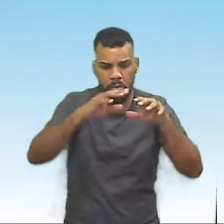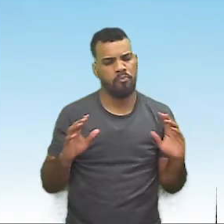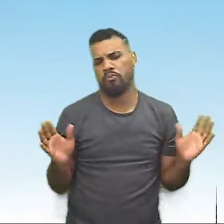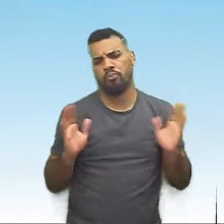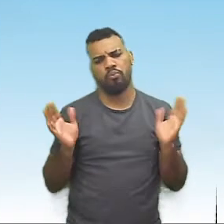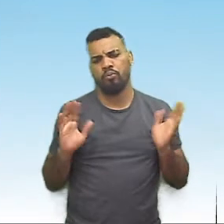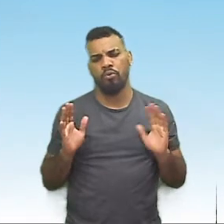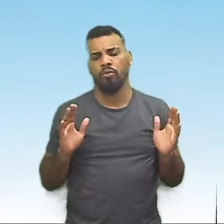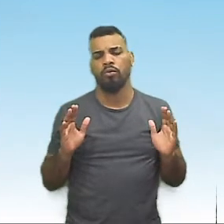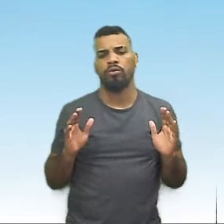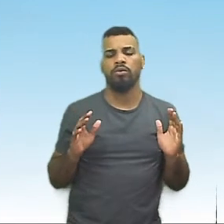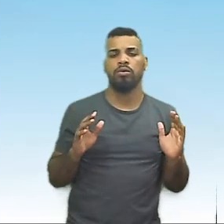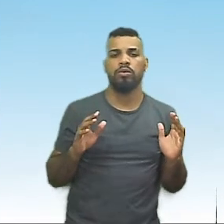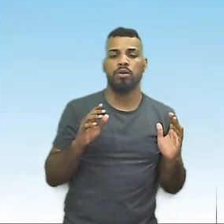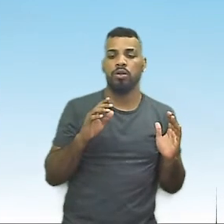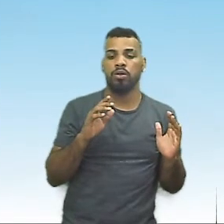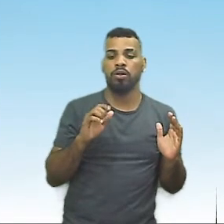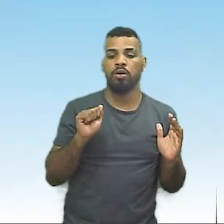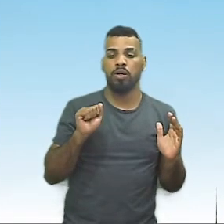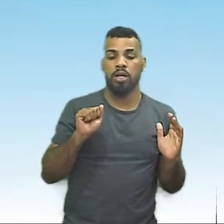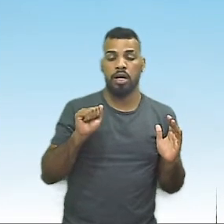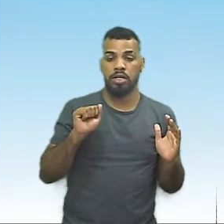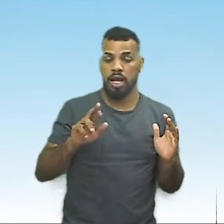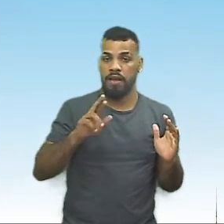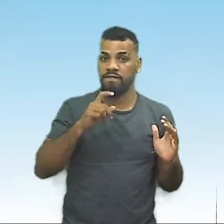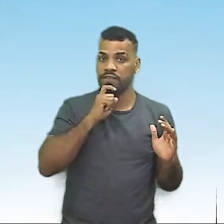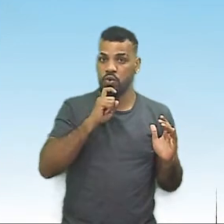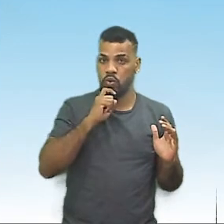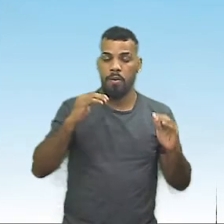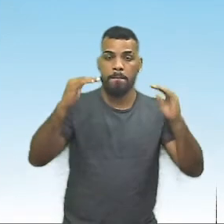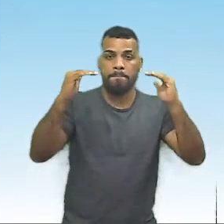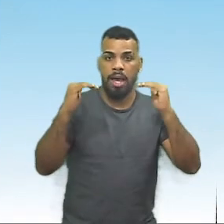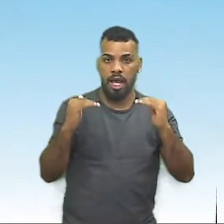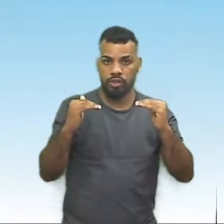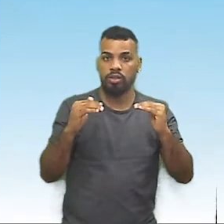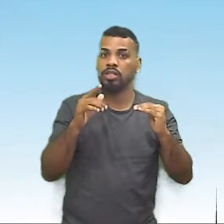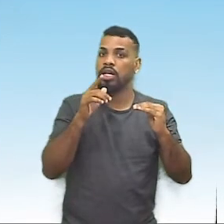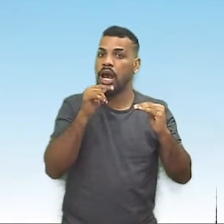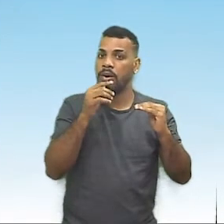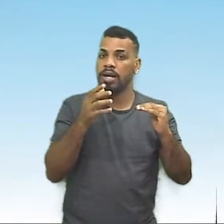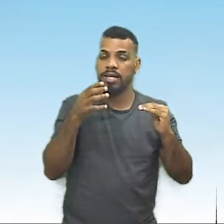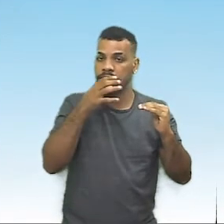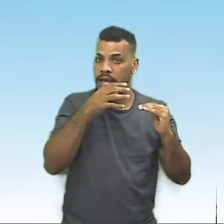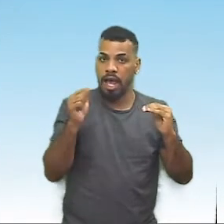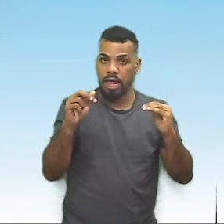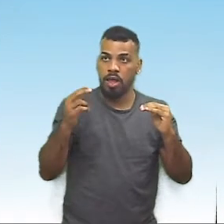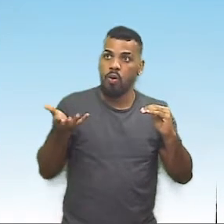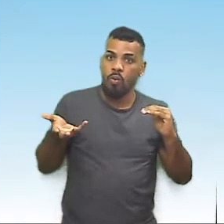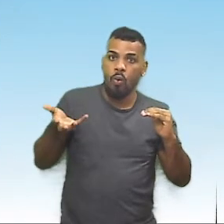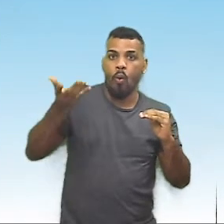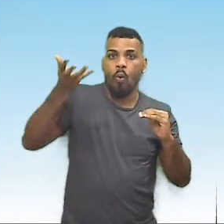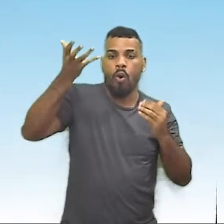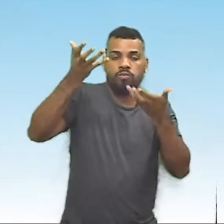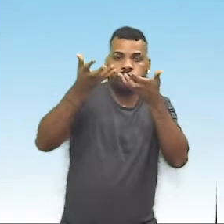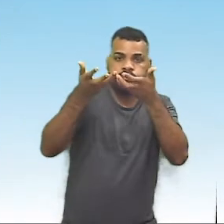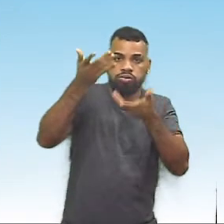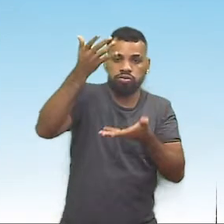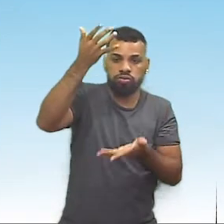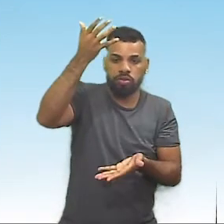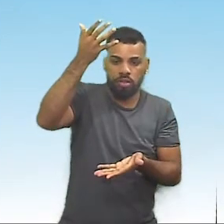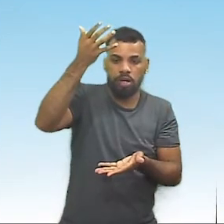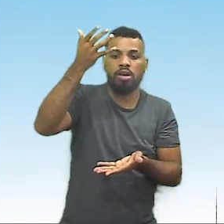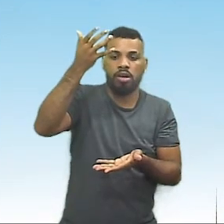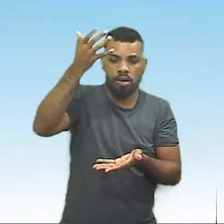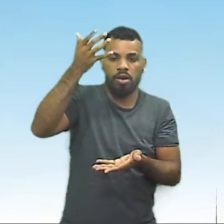o ar frio e pesado ele fique embaixo. E o ar quente e morno no topo, ele tem 35 km